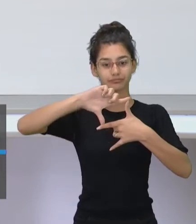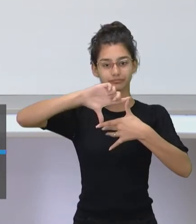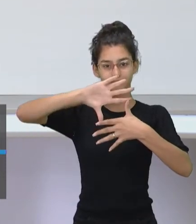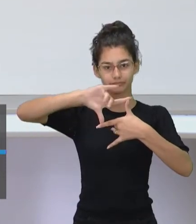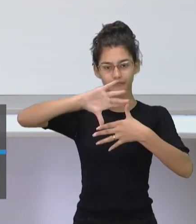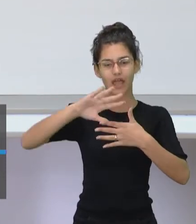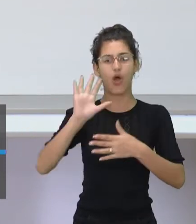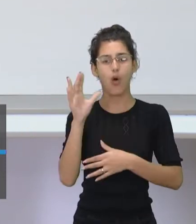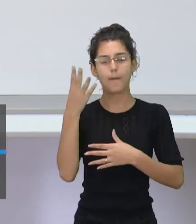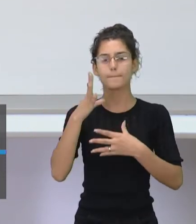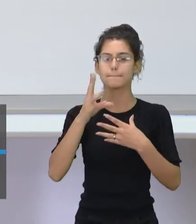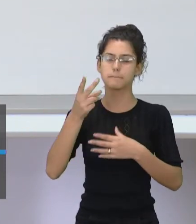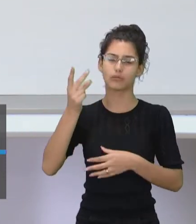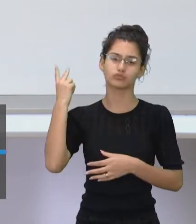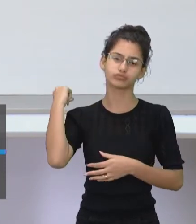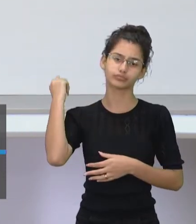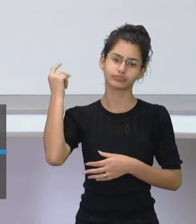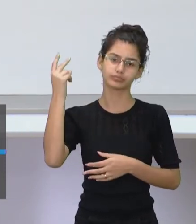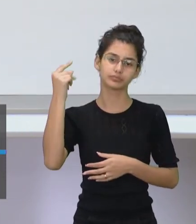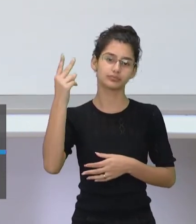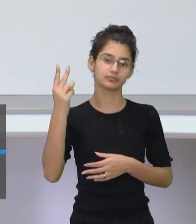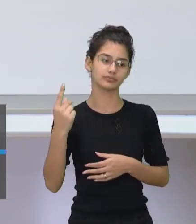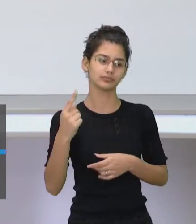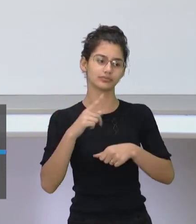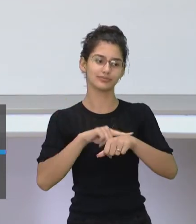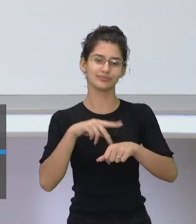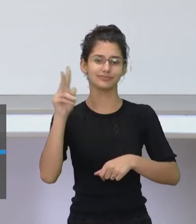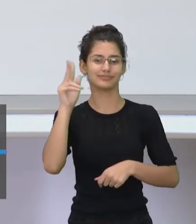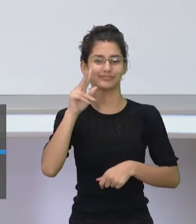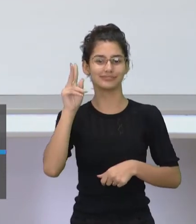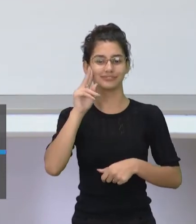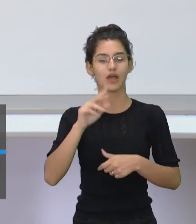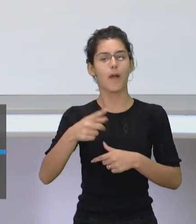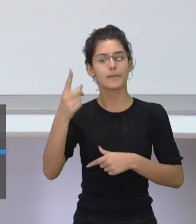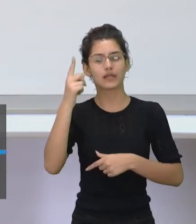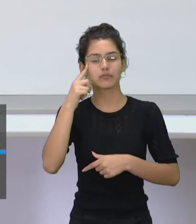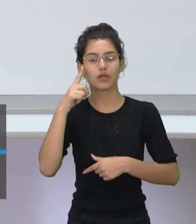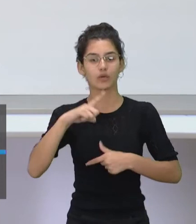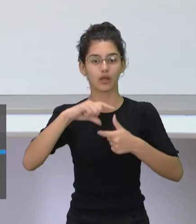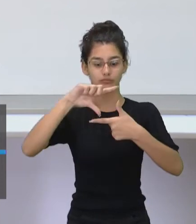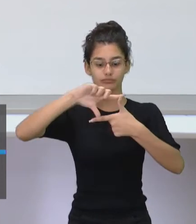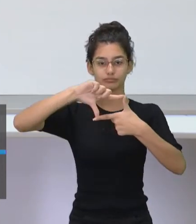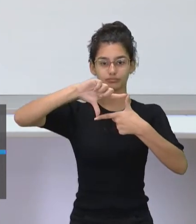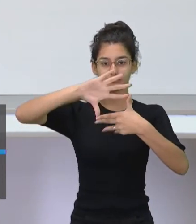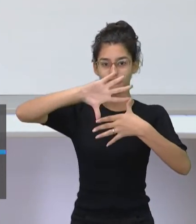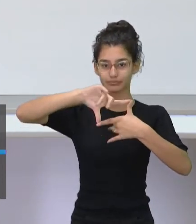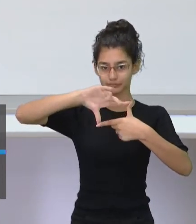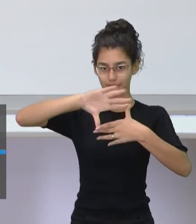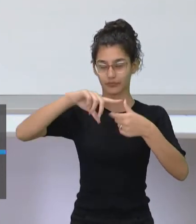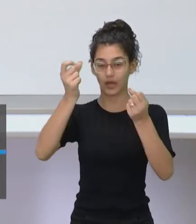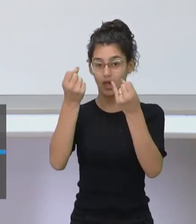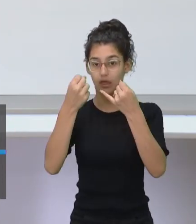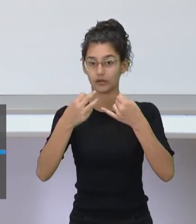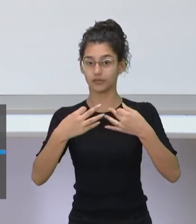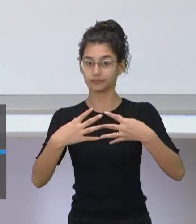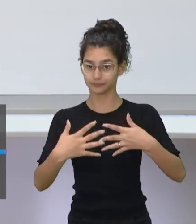há muito tempo na história, né? E esse pensamento etnocêntrico, ele justificou